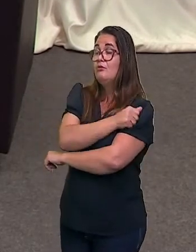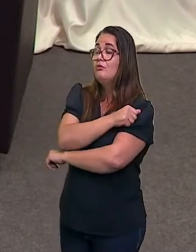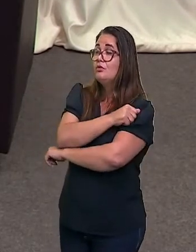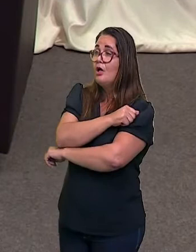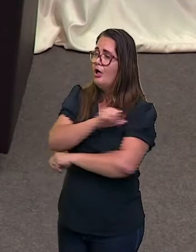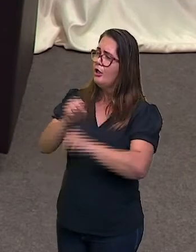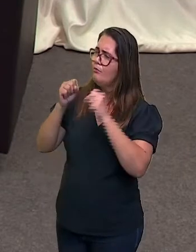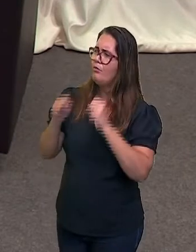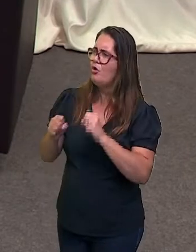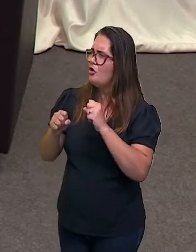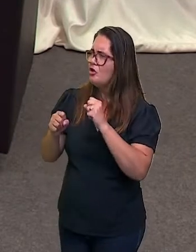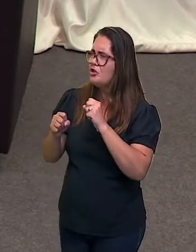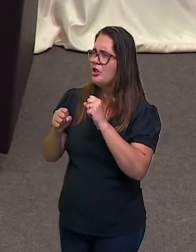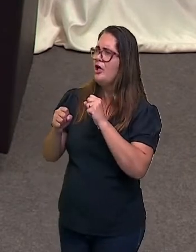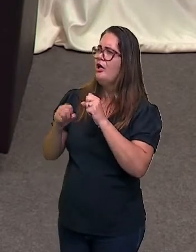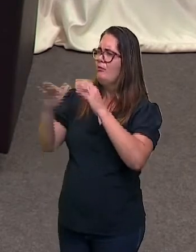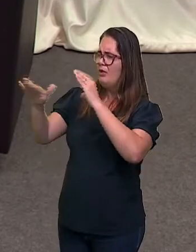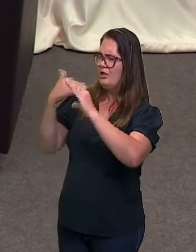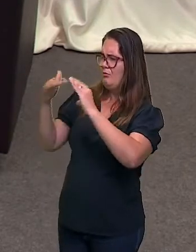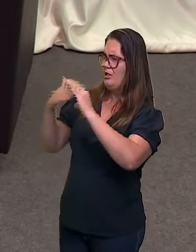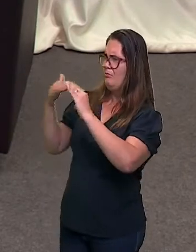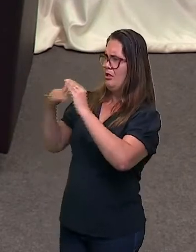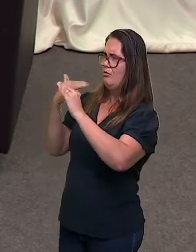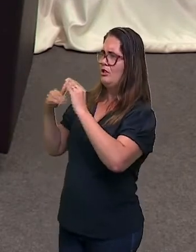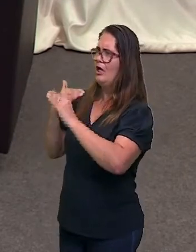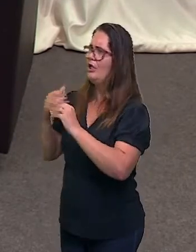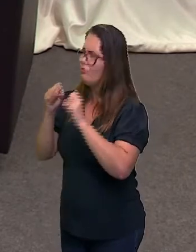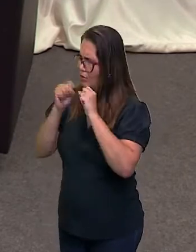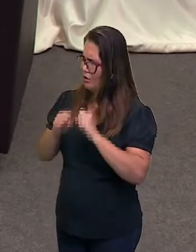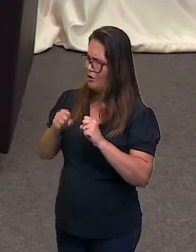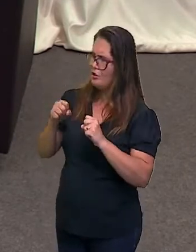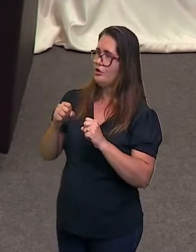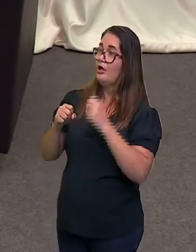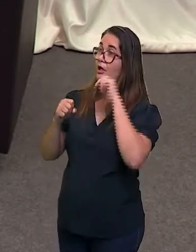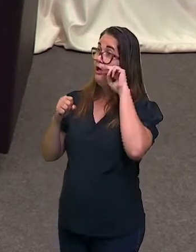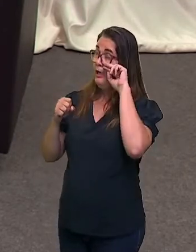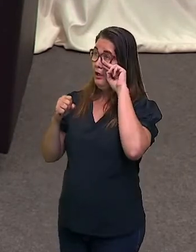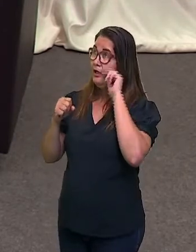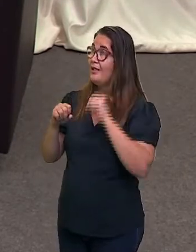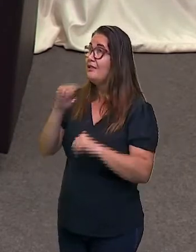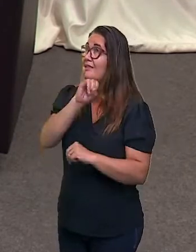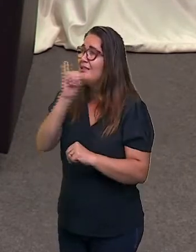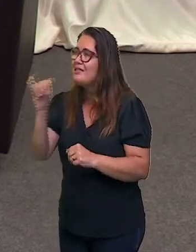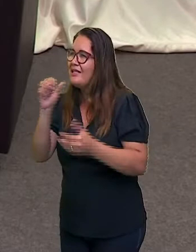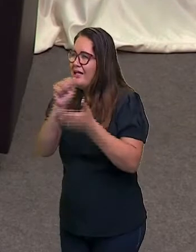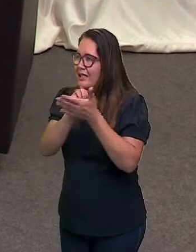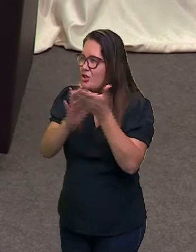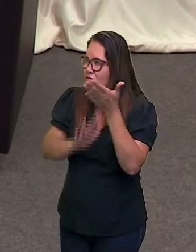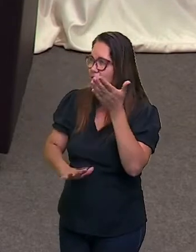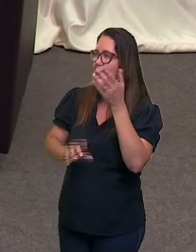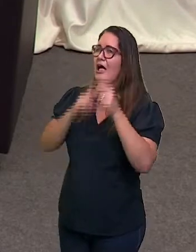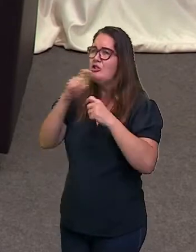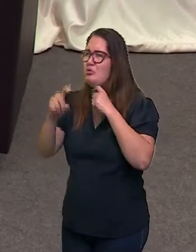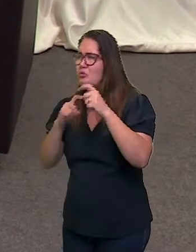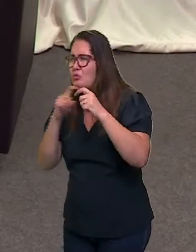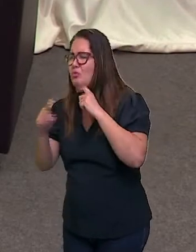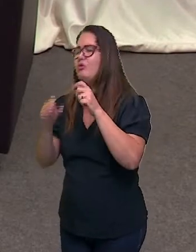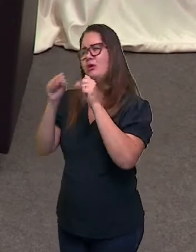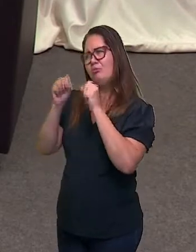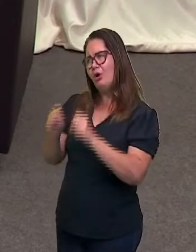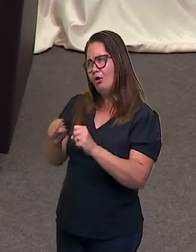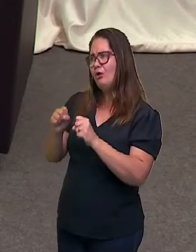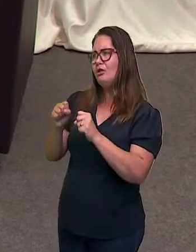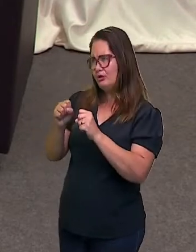relação às dúvidas, explicar o conteúdo, revisar e corrigir as atividades.